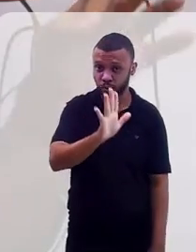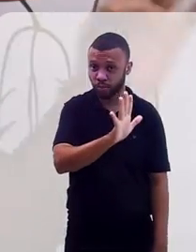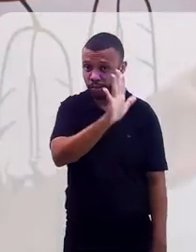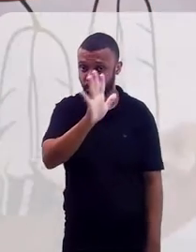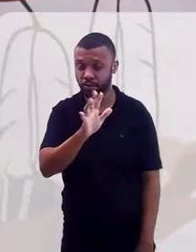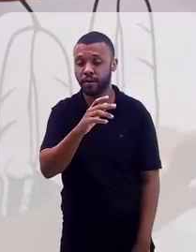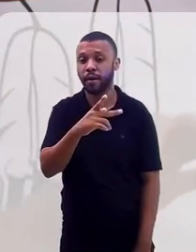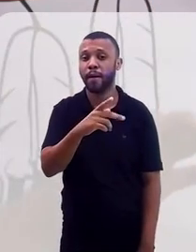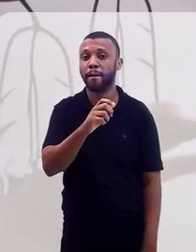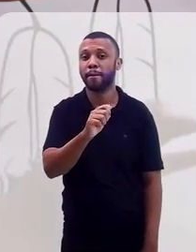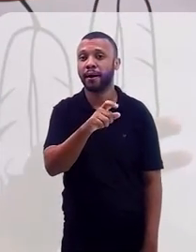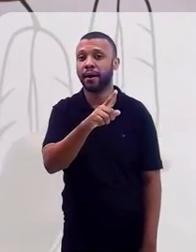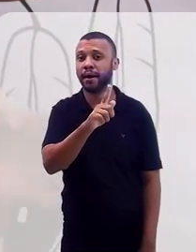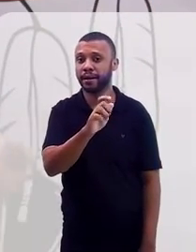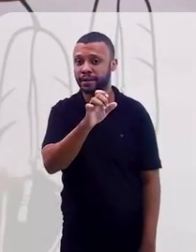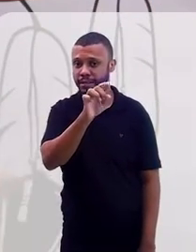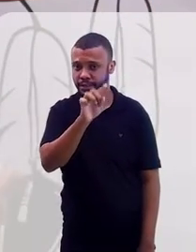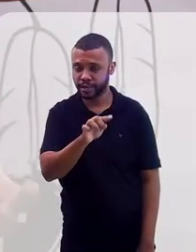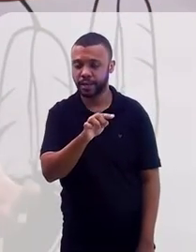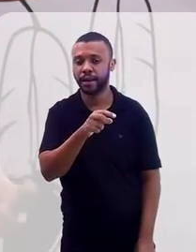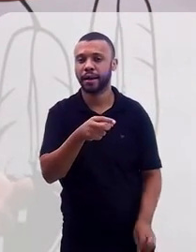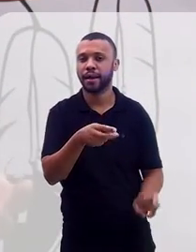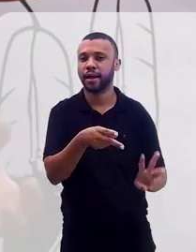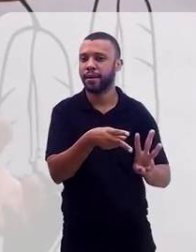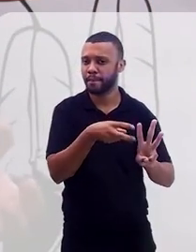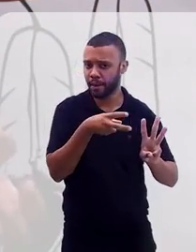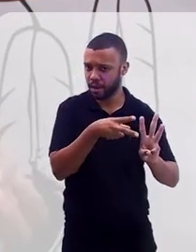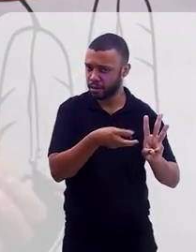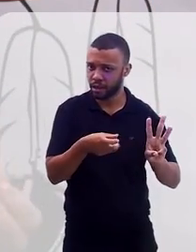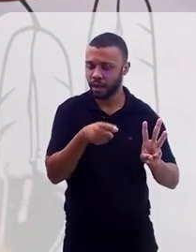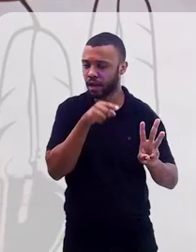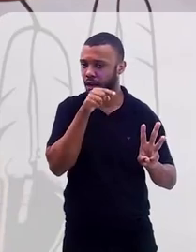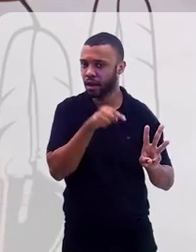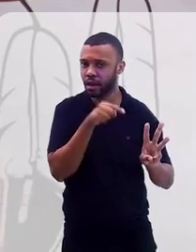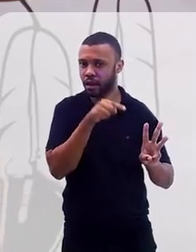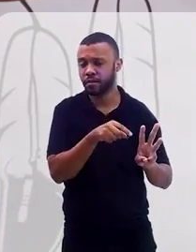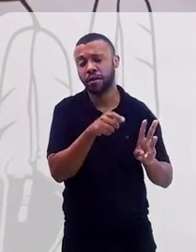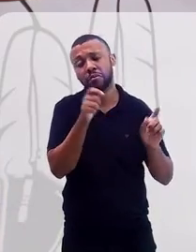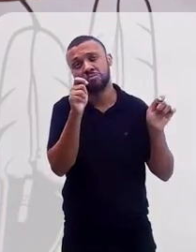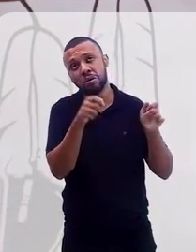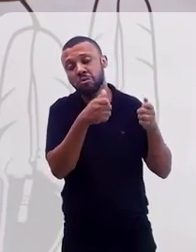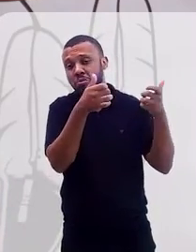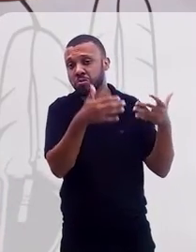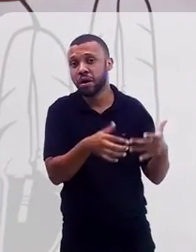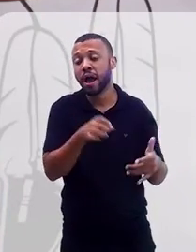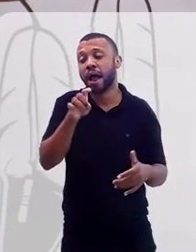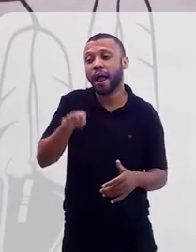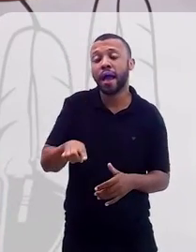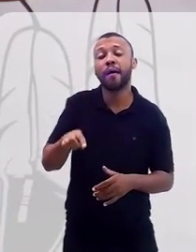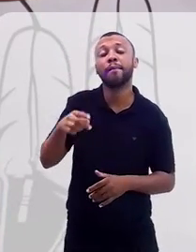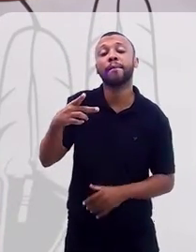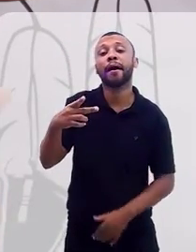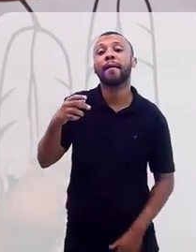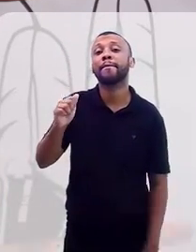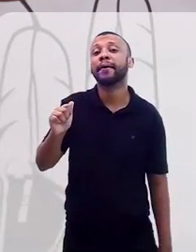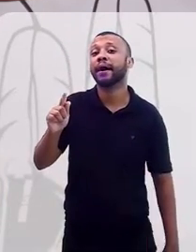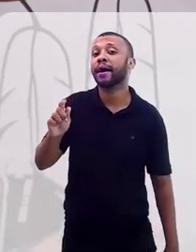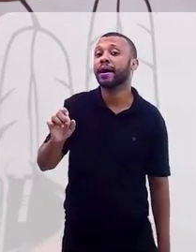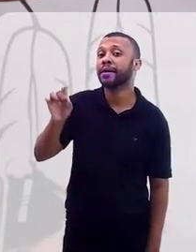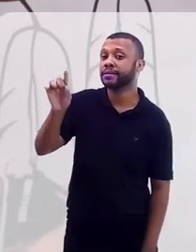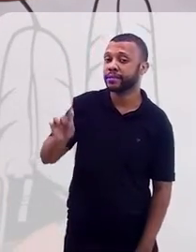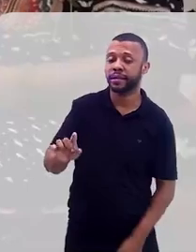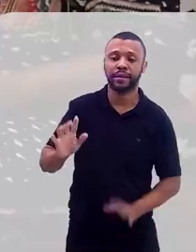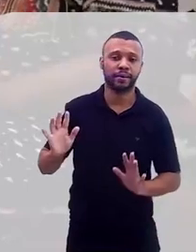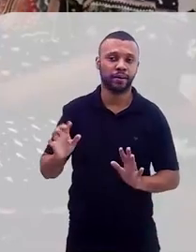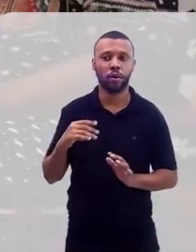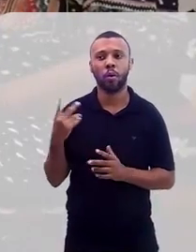aqui é Pajé né a gente conhece mais o chaman como Pajé aí você poderia dizer assim a ela uma Pajé